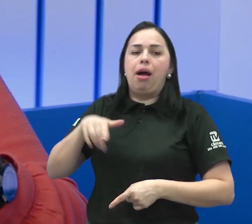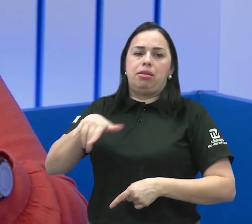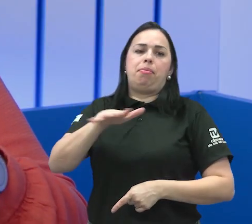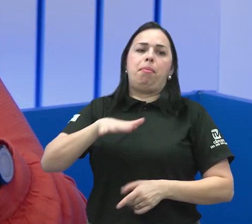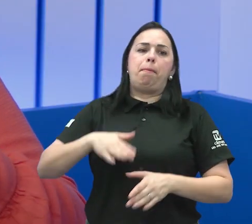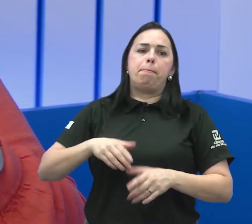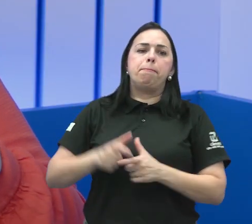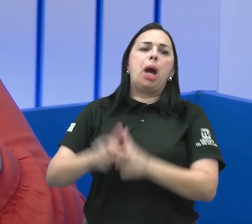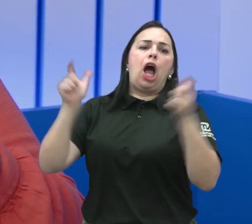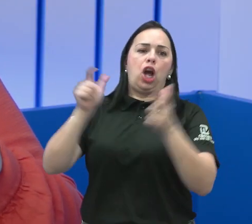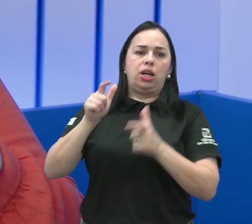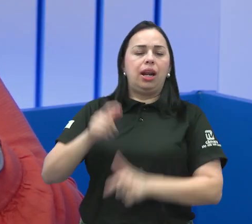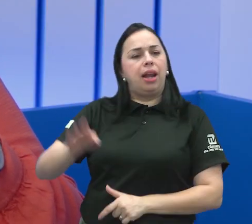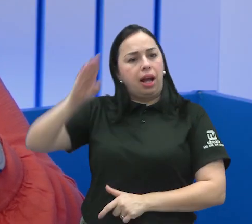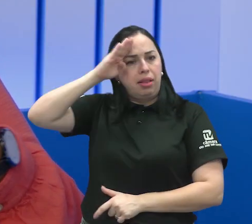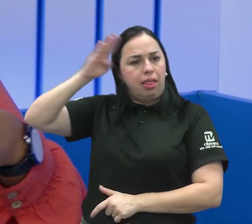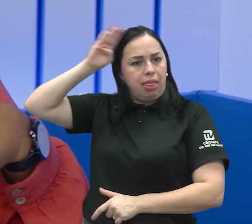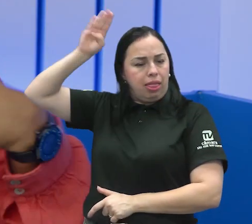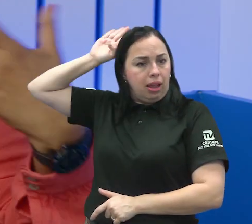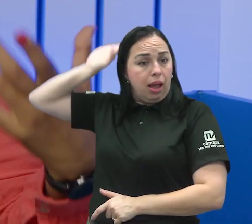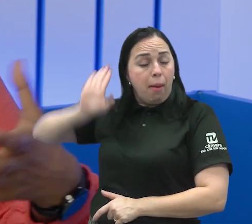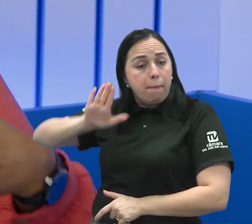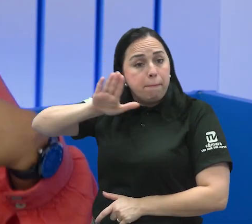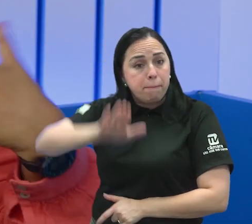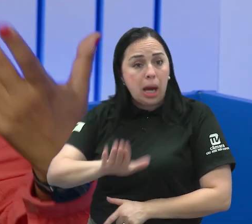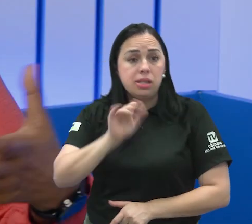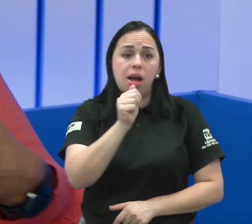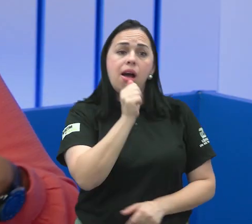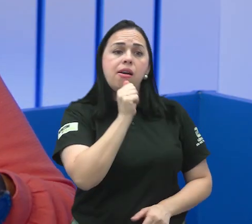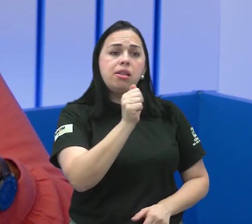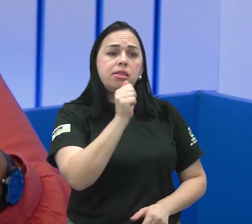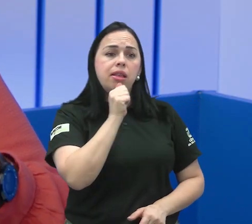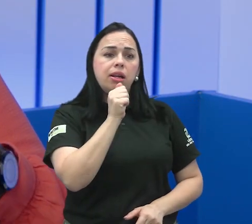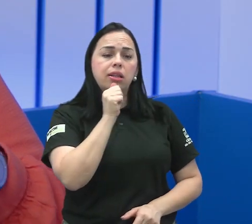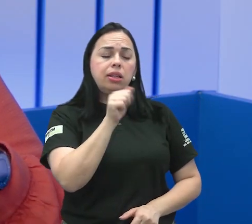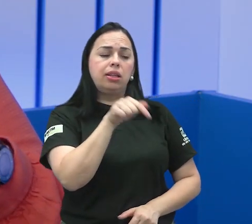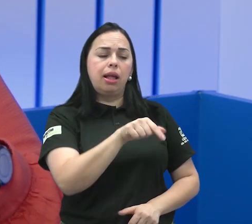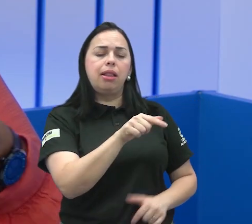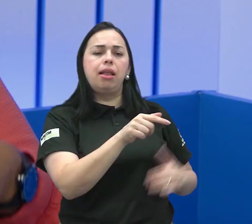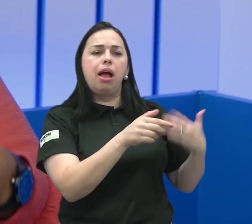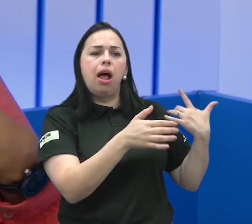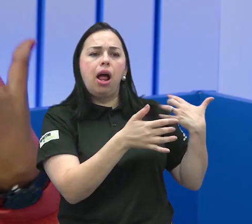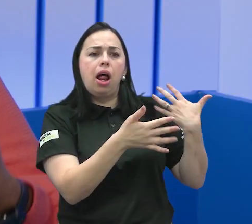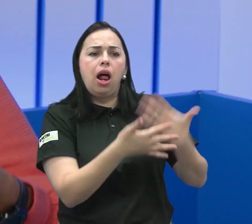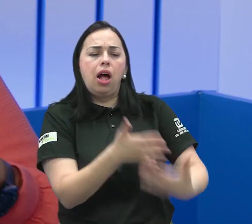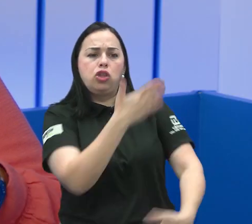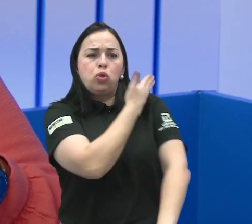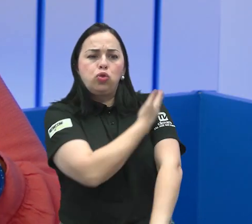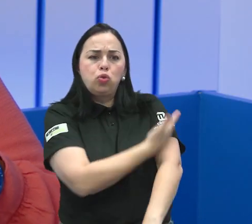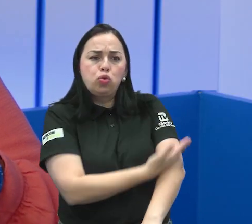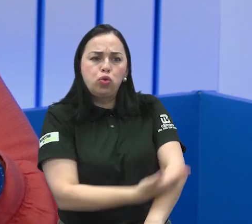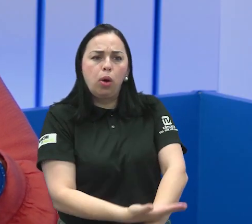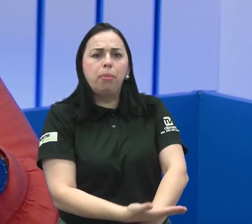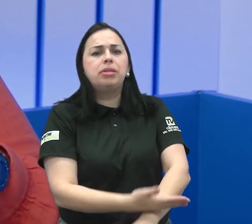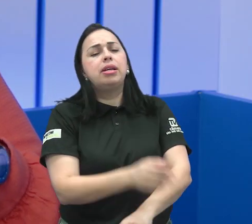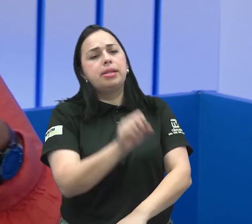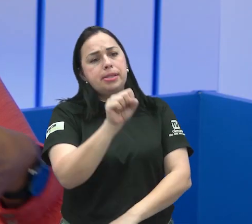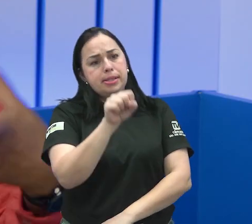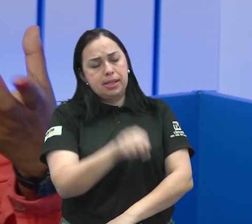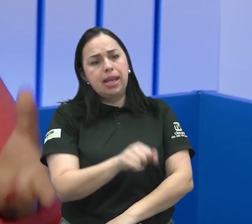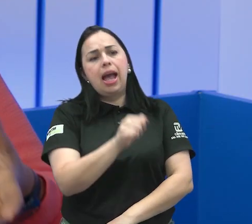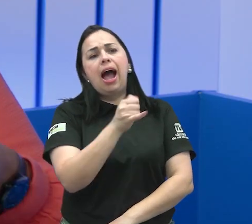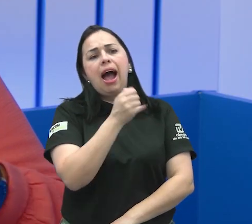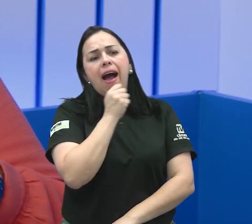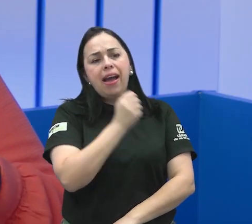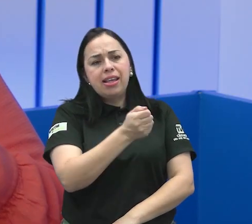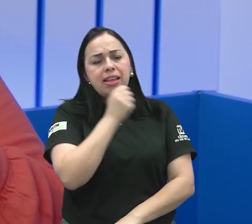academicista, na verdade, a gente tem uma série de valorização das práticas culturais, dos saberes locais, que